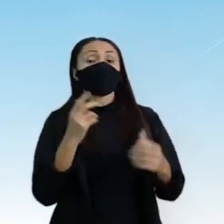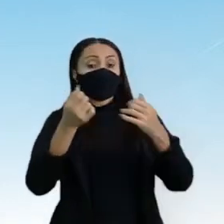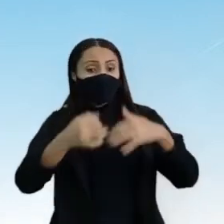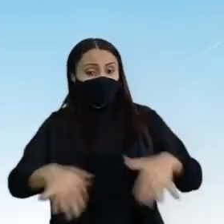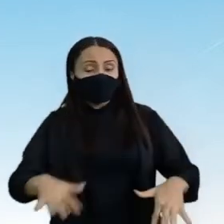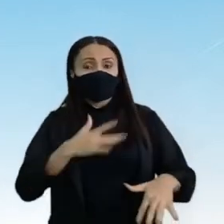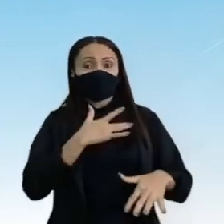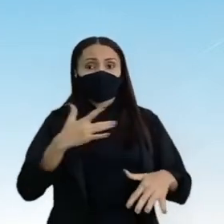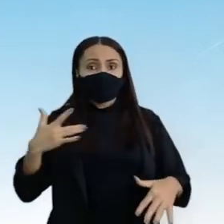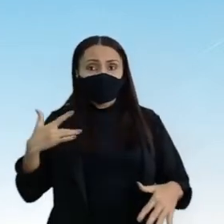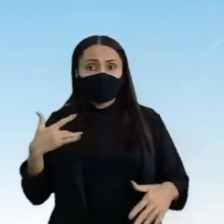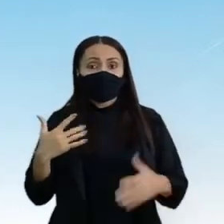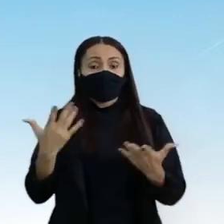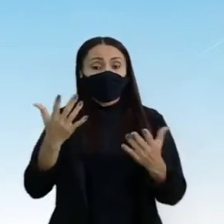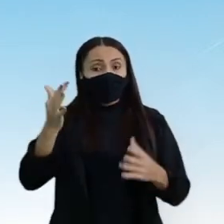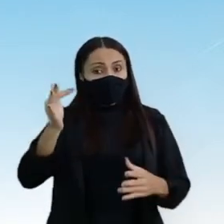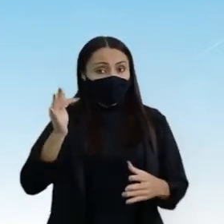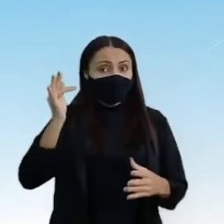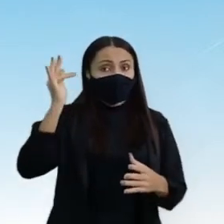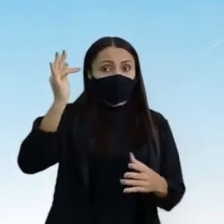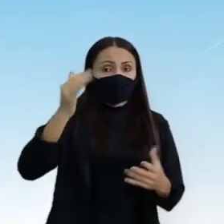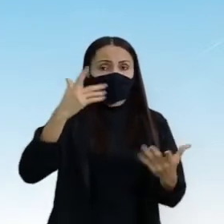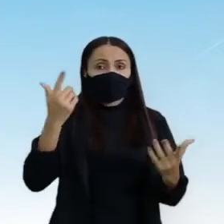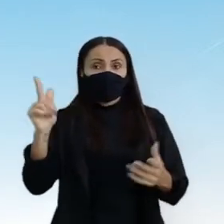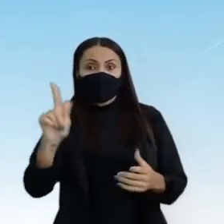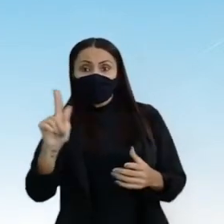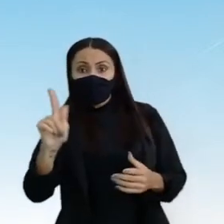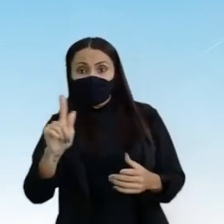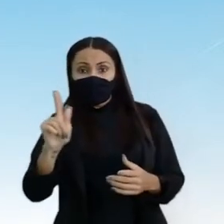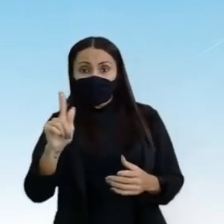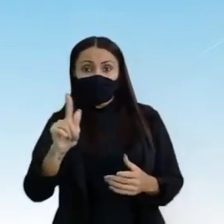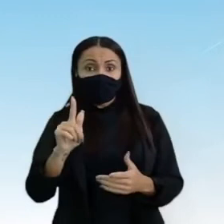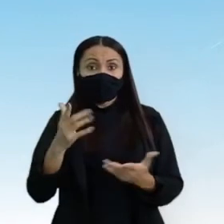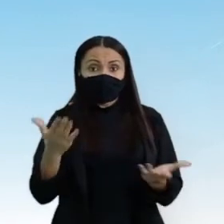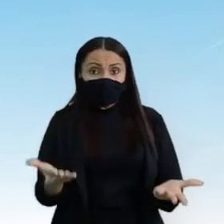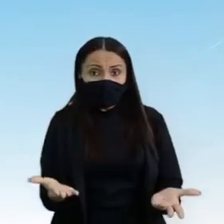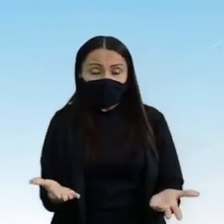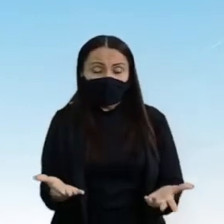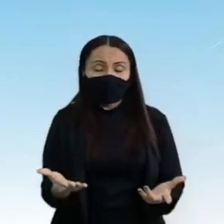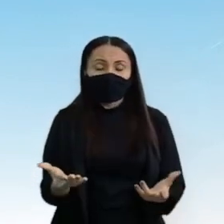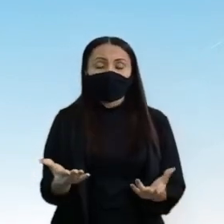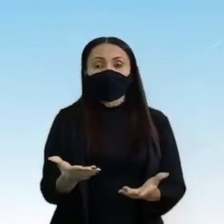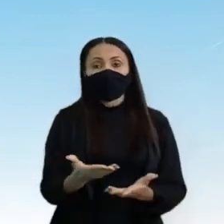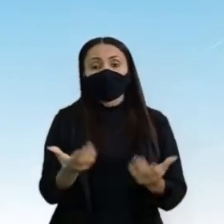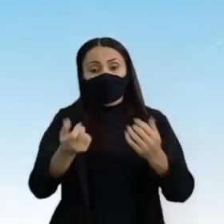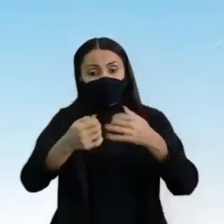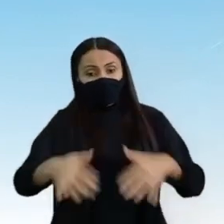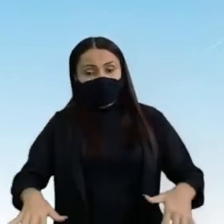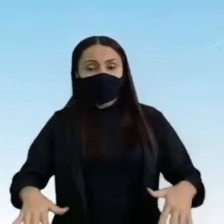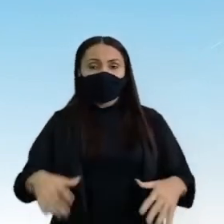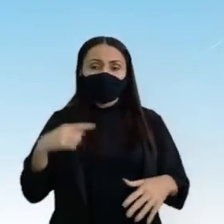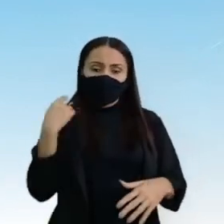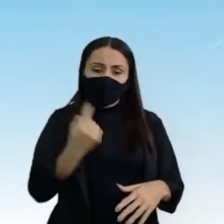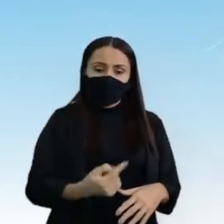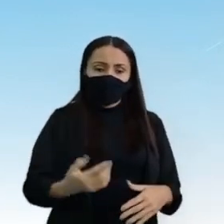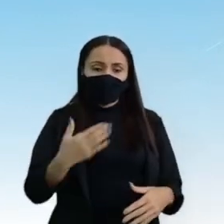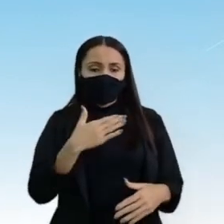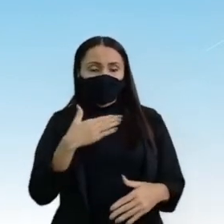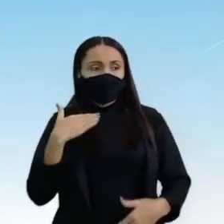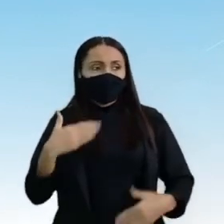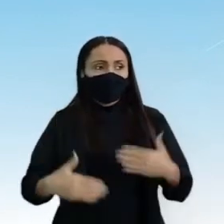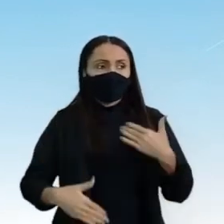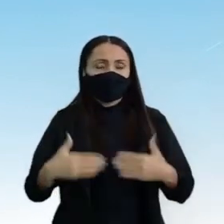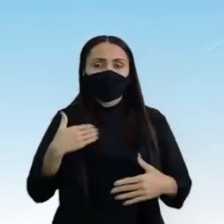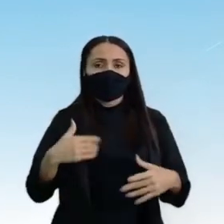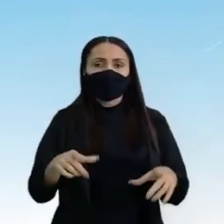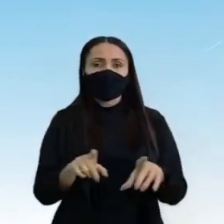mais à frente, Tomar muitos refrigerantes, açúcar, doces, enfim, coisas que vai prejudicar o nosso corpo ao longo da adolescência,